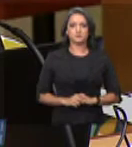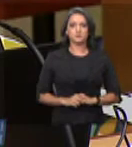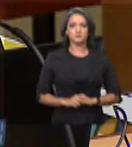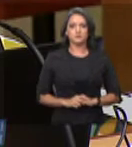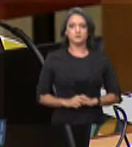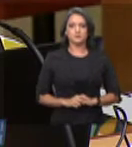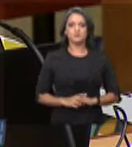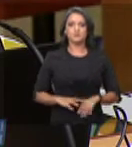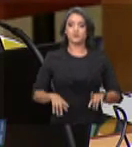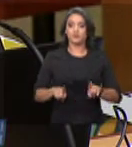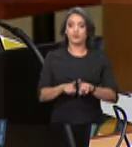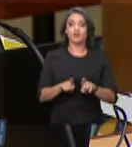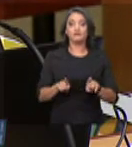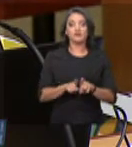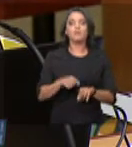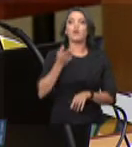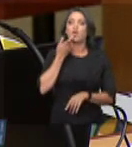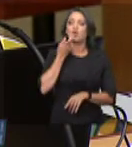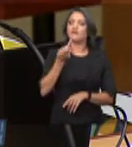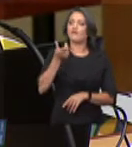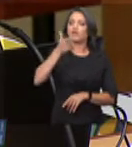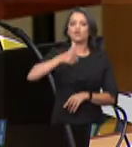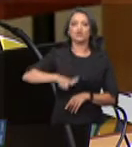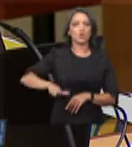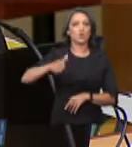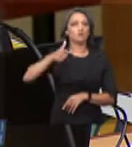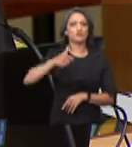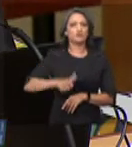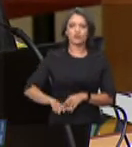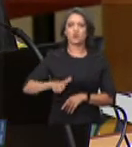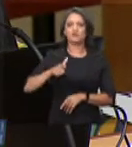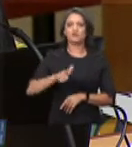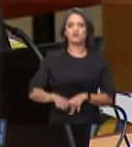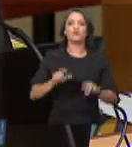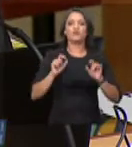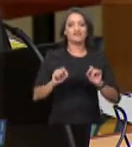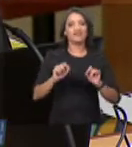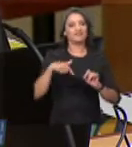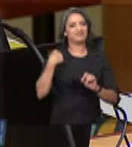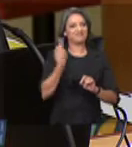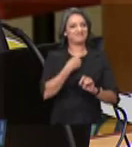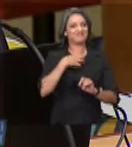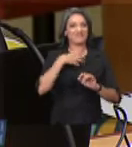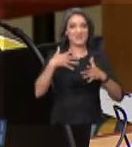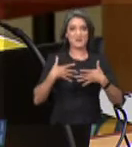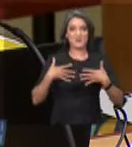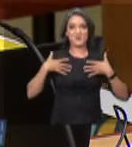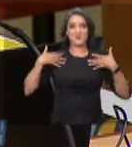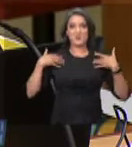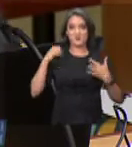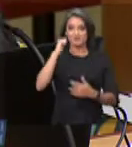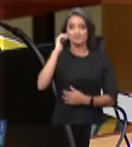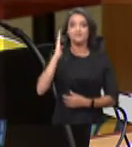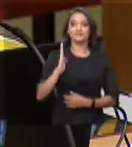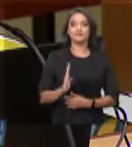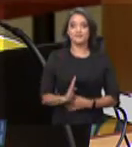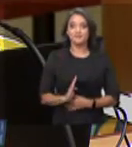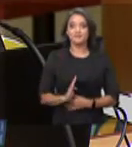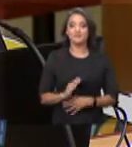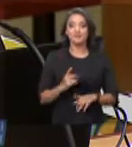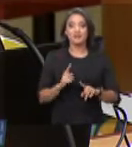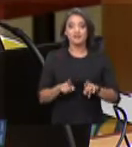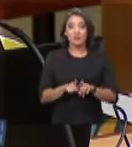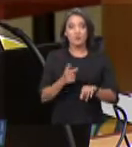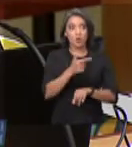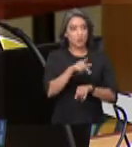e também Não cansarei nunca repetir isso é motivo é de orgulho Nacional de